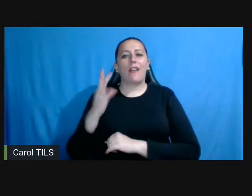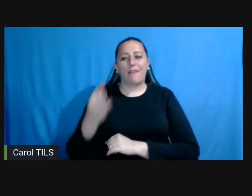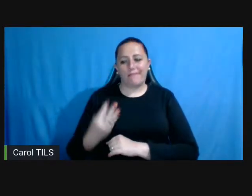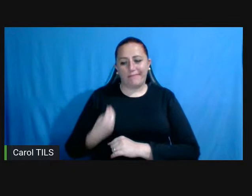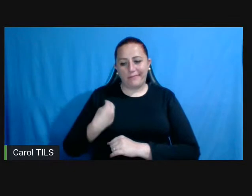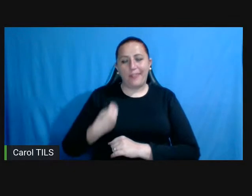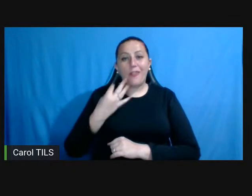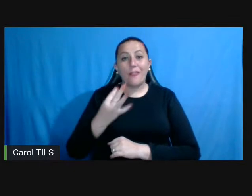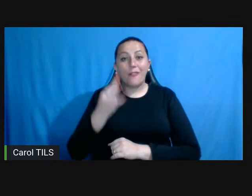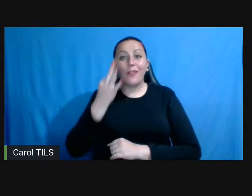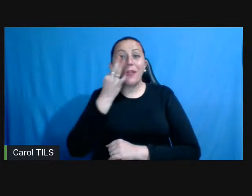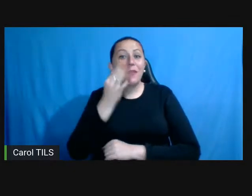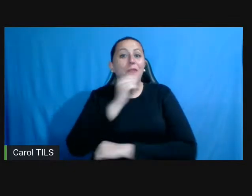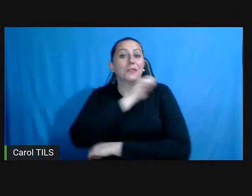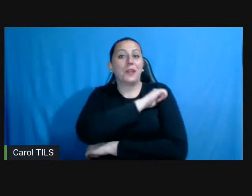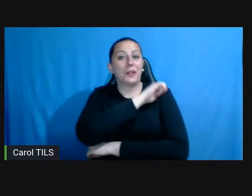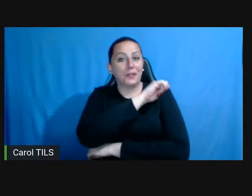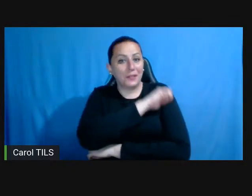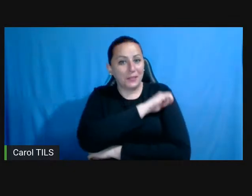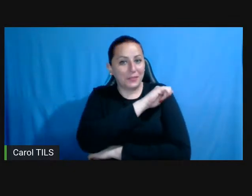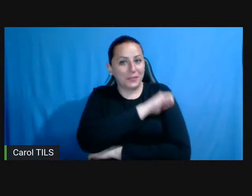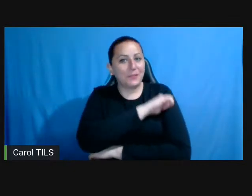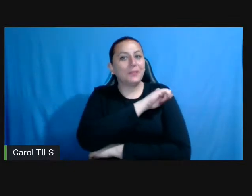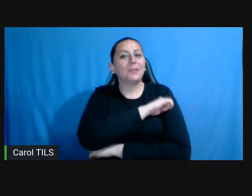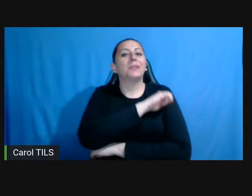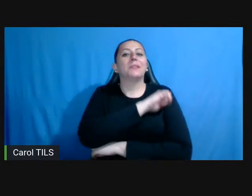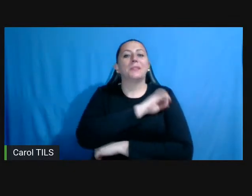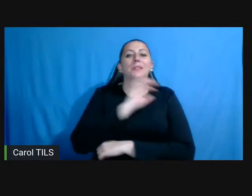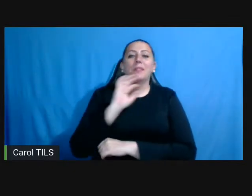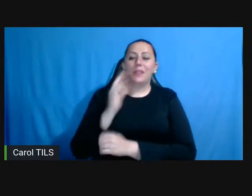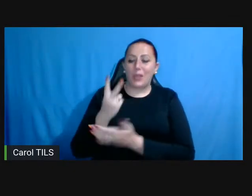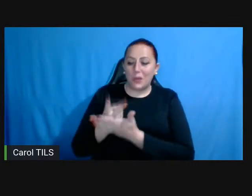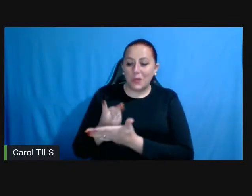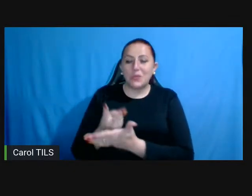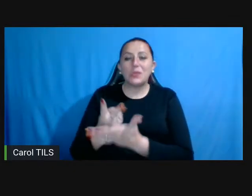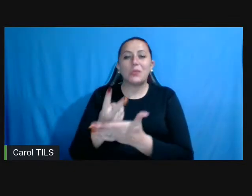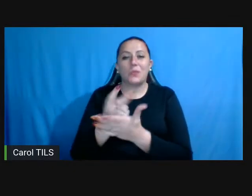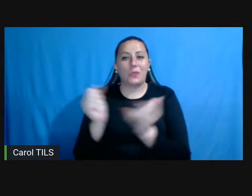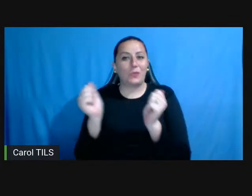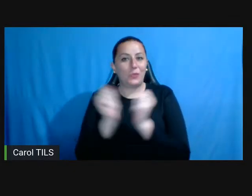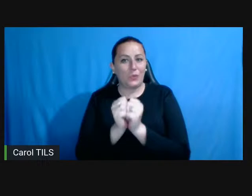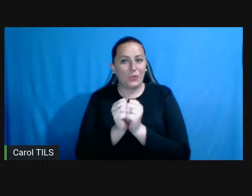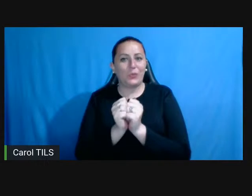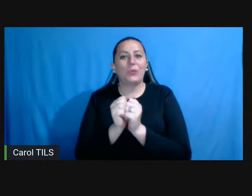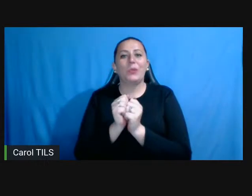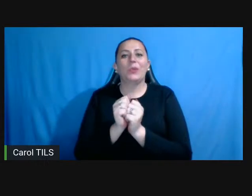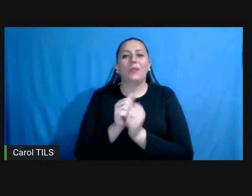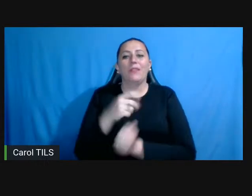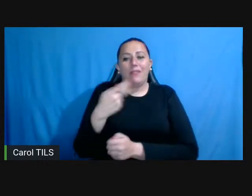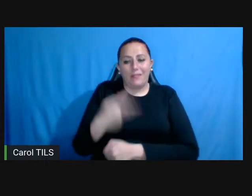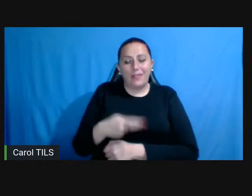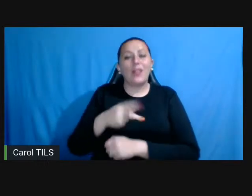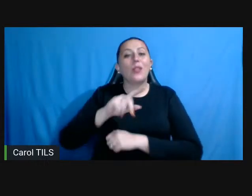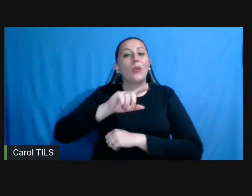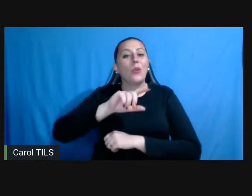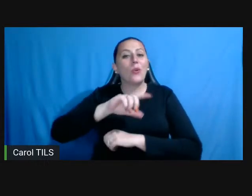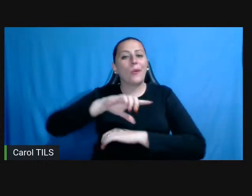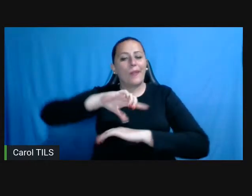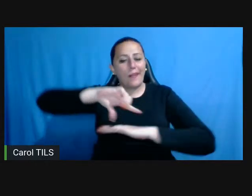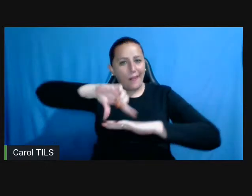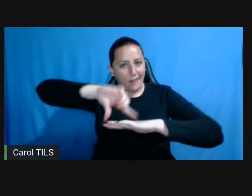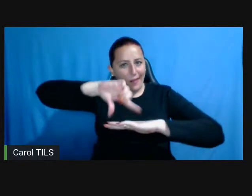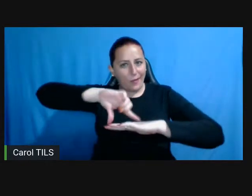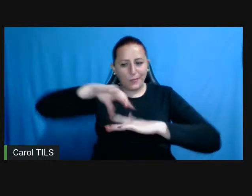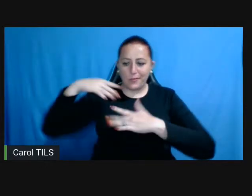dos estudantes que aqui continuam conosco, mas que como todos que passam pelo Campus